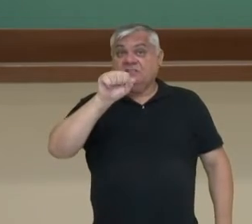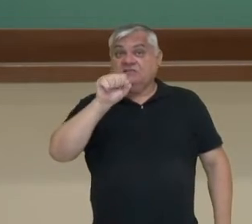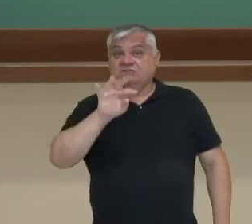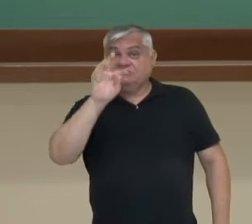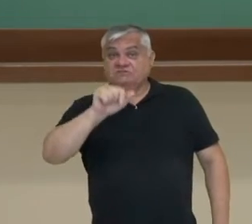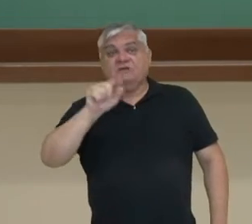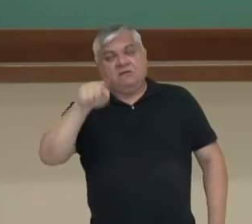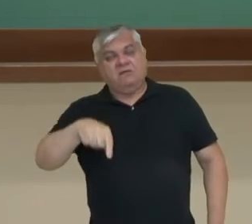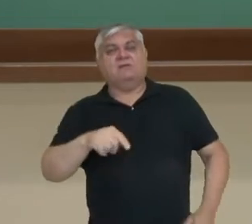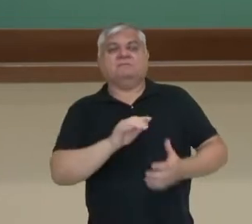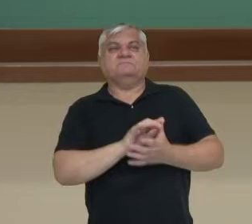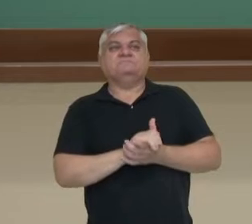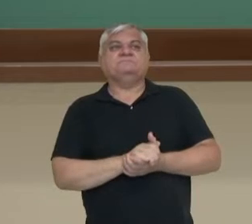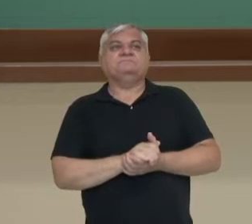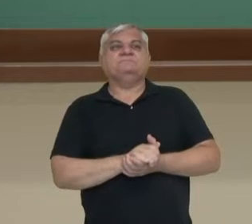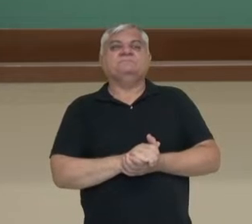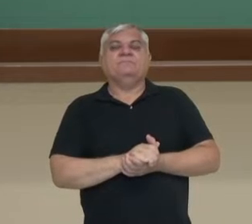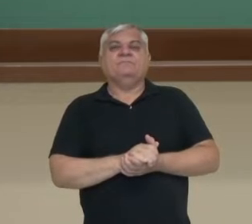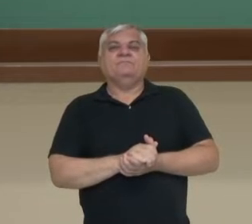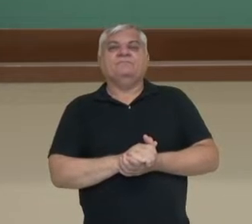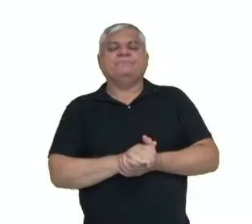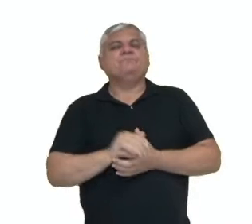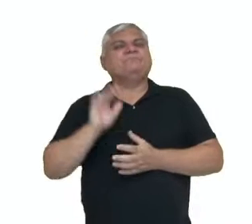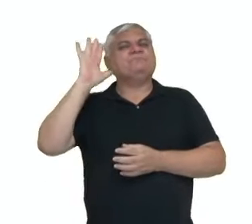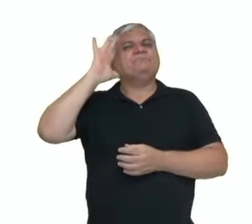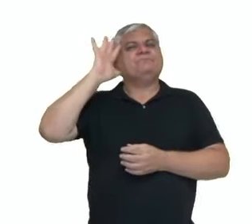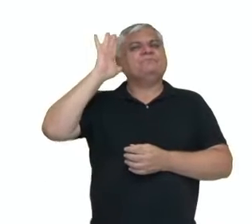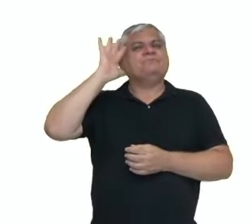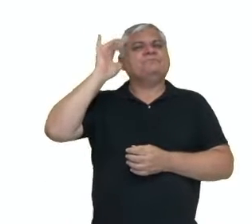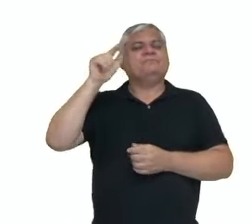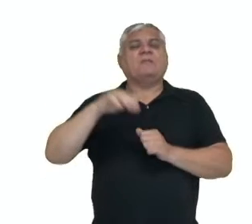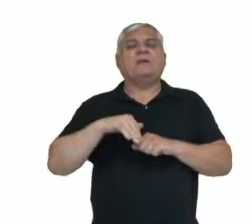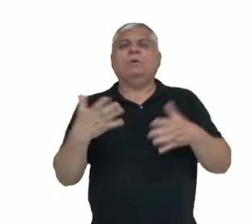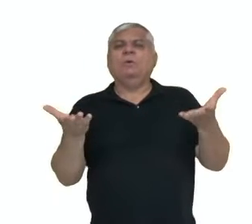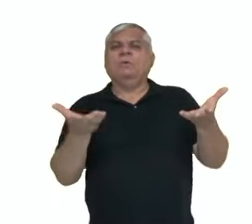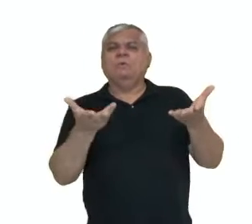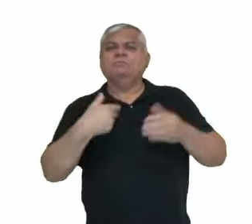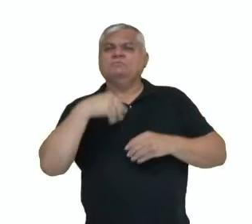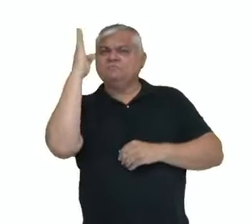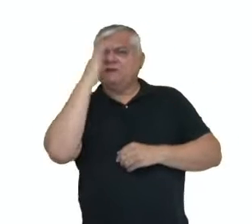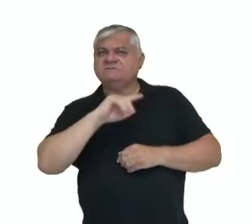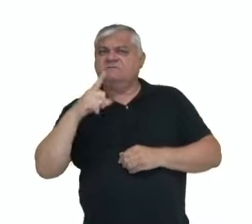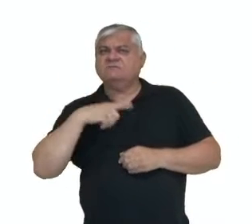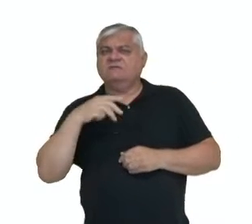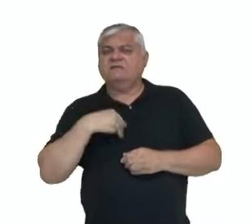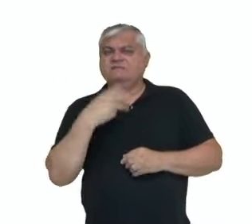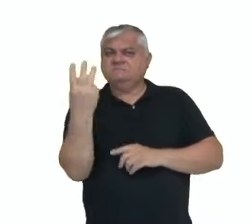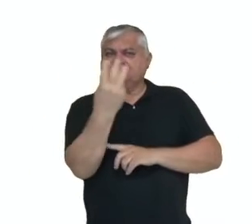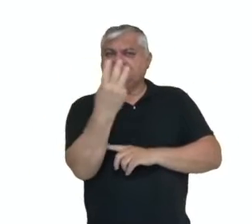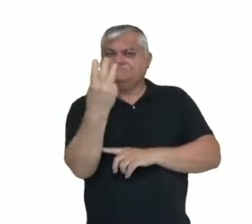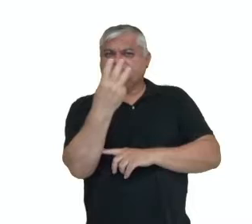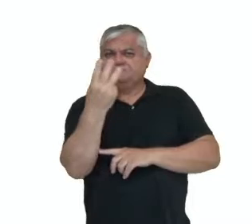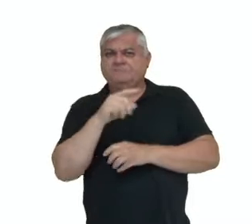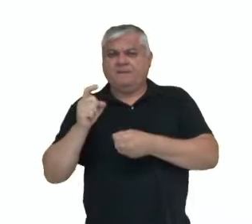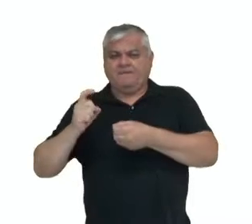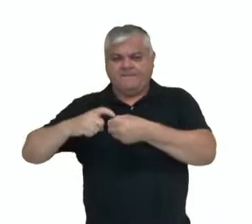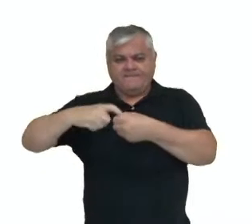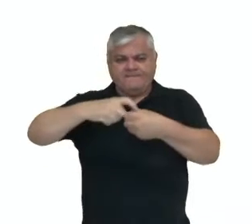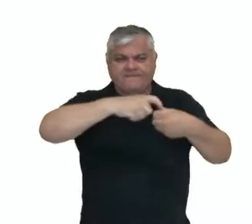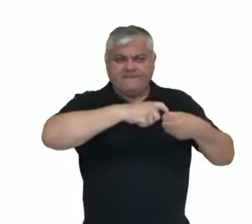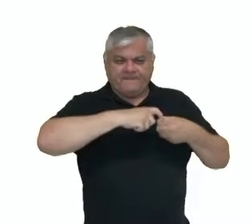existente. Para refletir, gente, atualmente o Brasil conta com 33 partidos